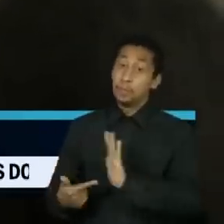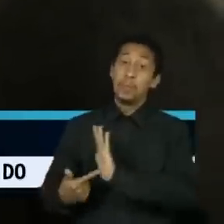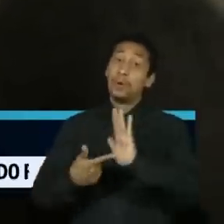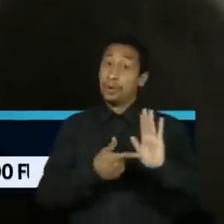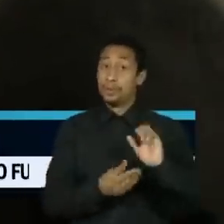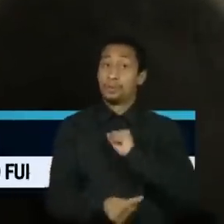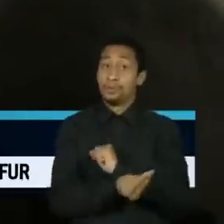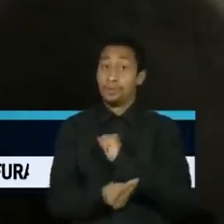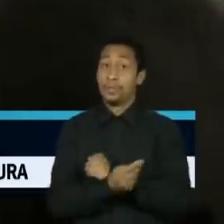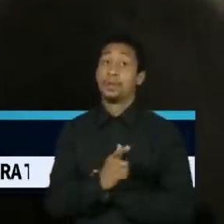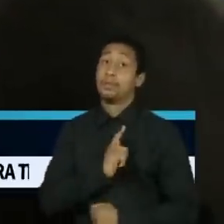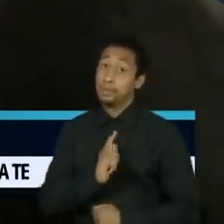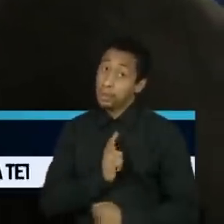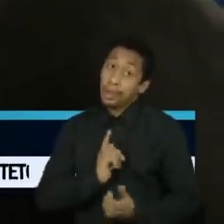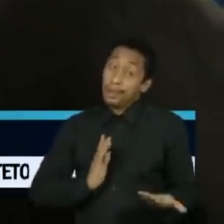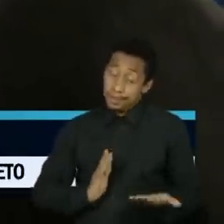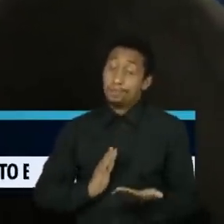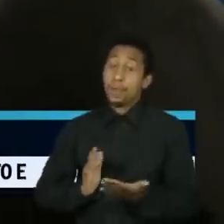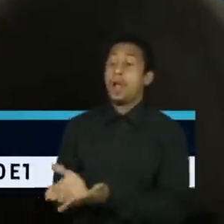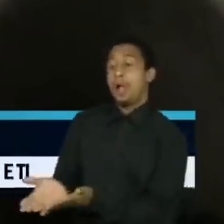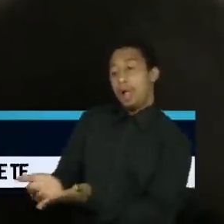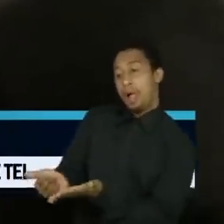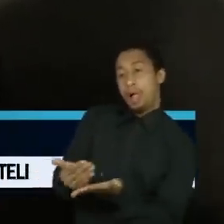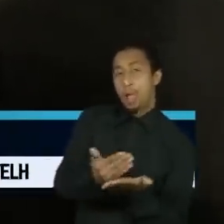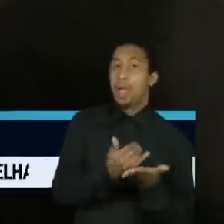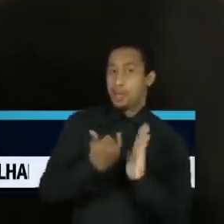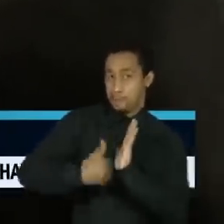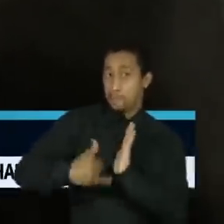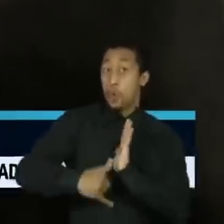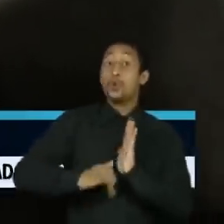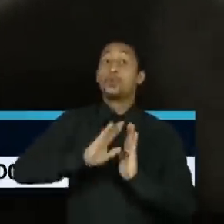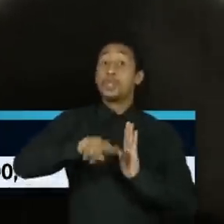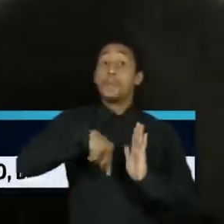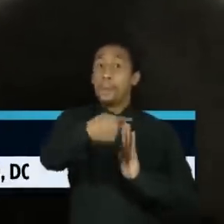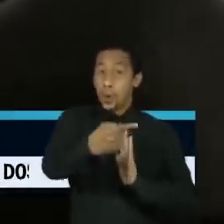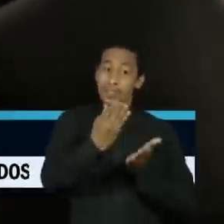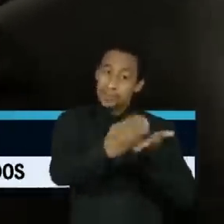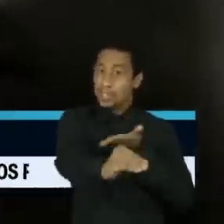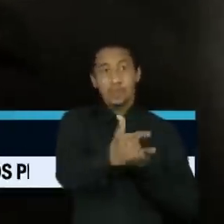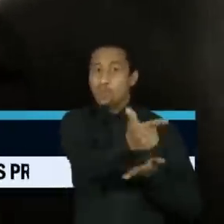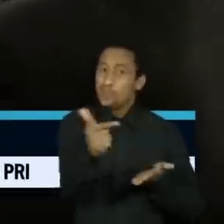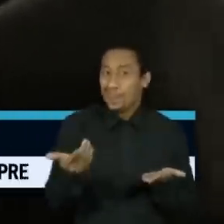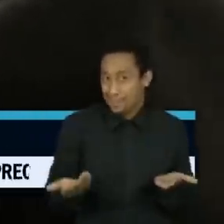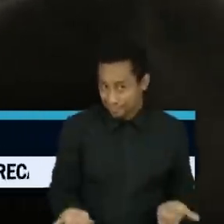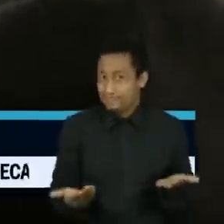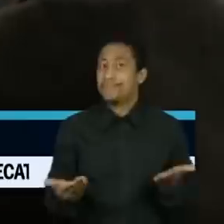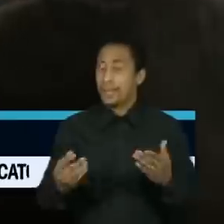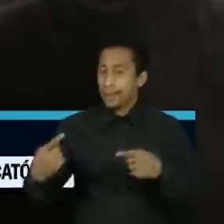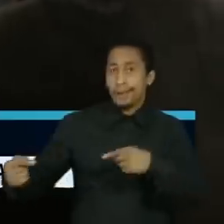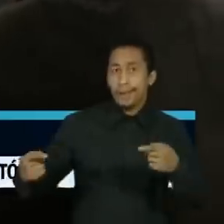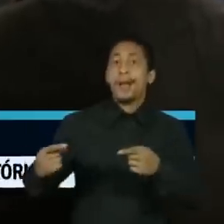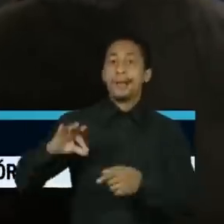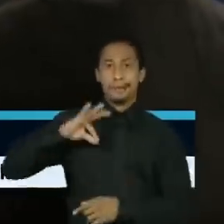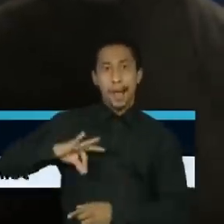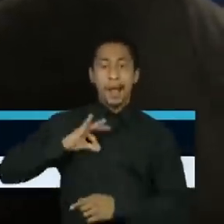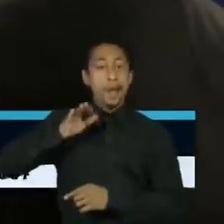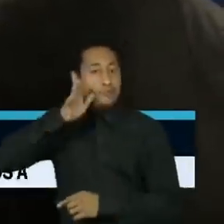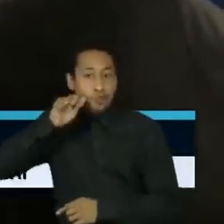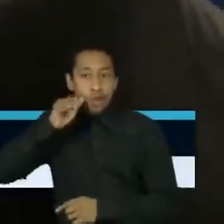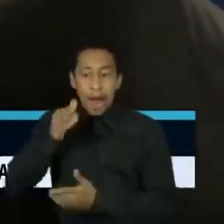não entrega o que arrecada em termos de serviços. E a gente sabe, por exemplo, a Lucumbre, os escândalos, rachadinha, não sei o